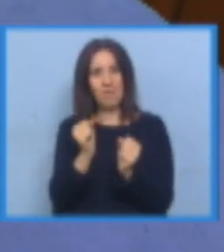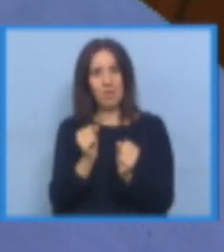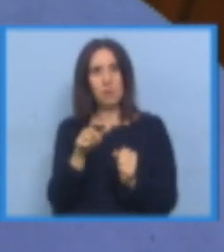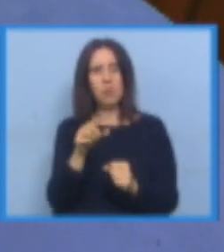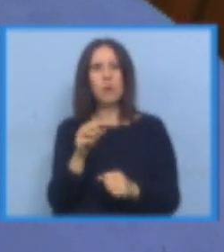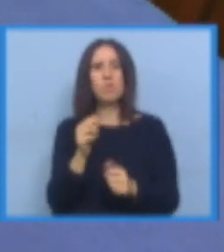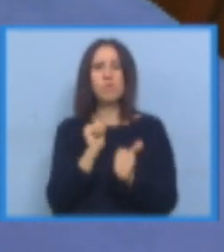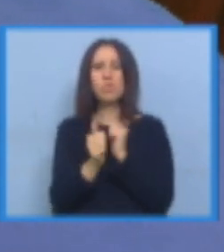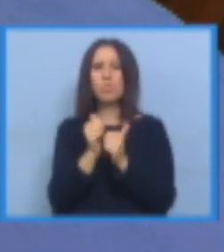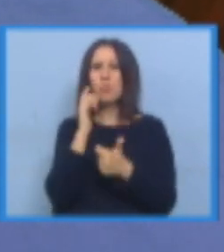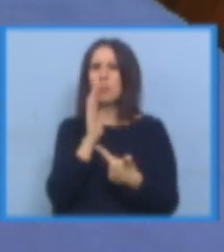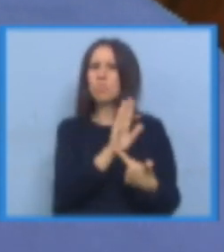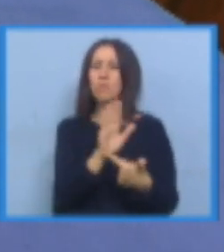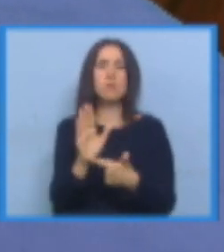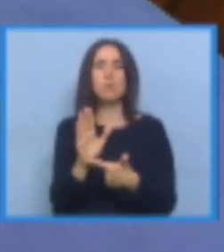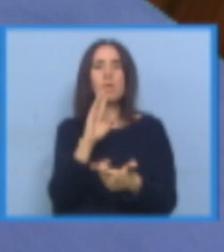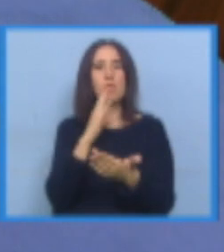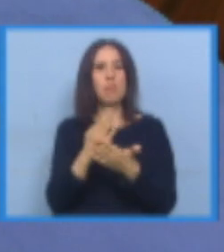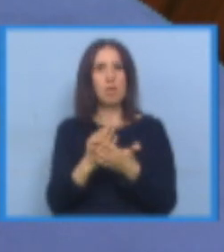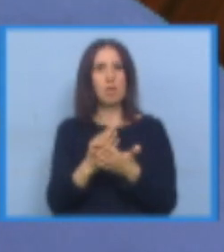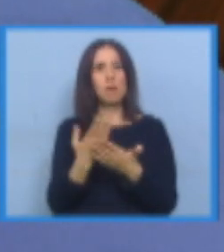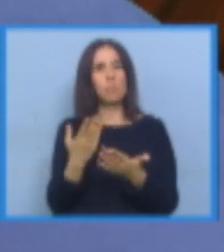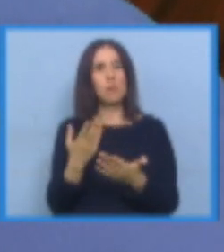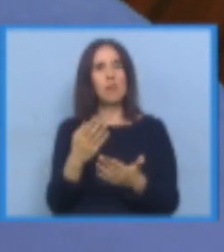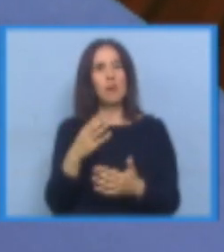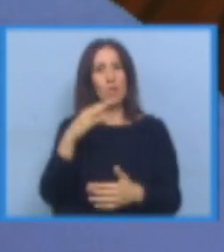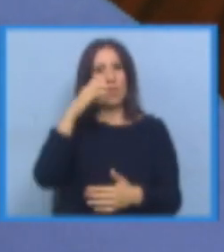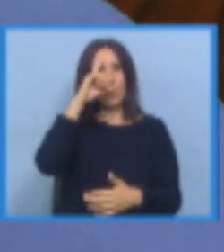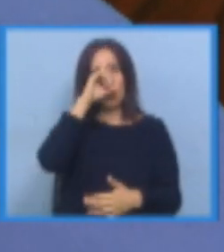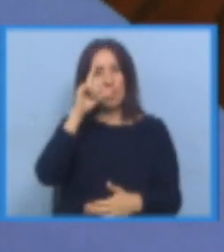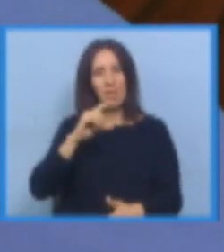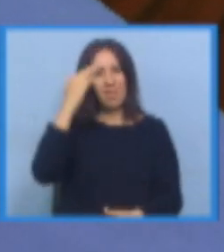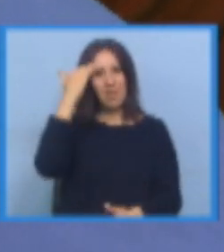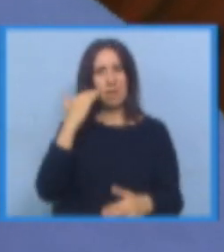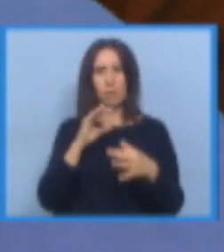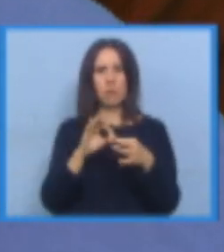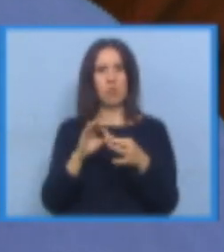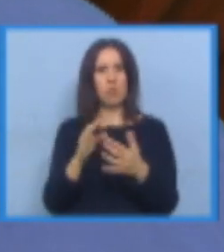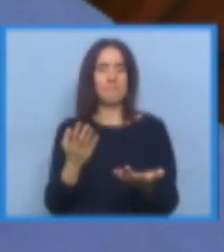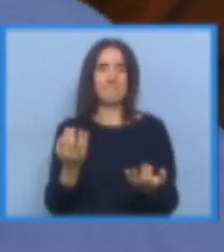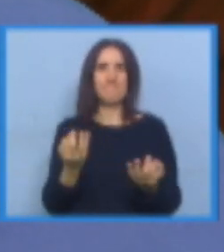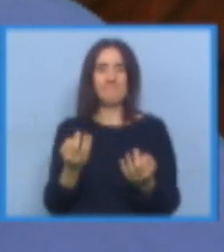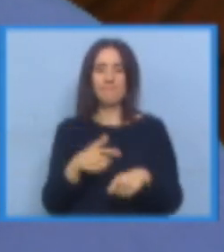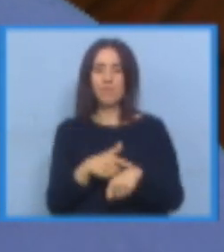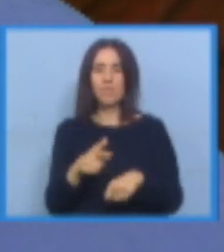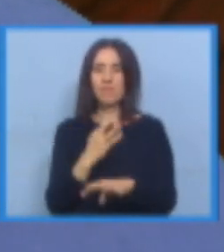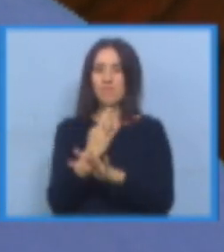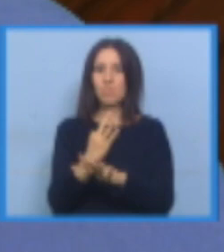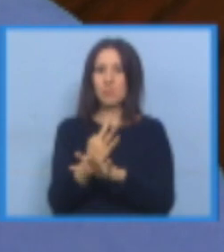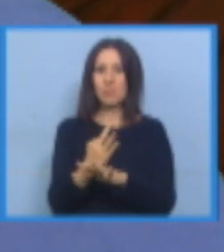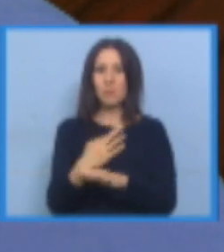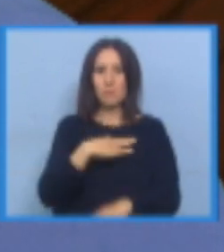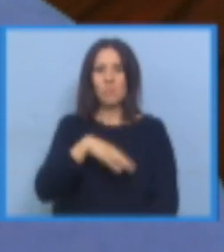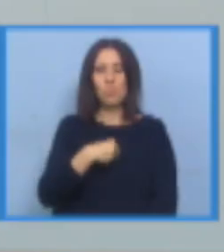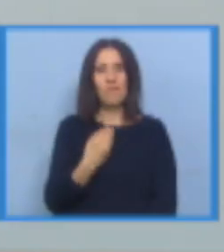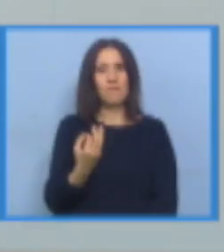que o desporto representou, por exemplo, na unidade das Coreias, não é? Uhum. E, portanto, que realmente este momento de celebração, que é o